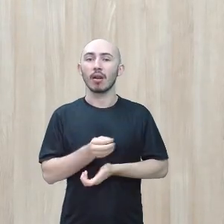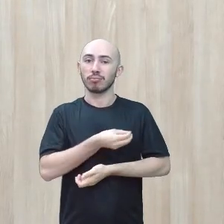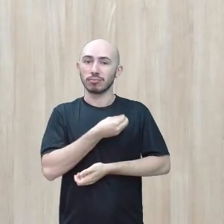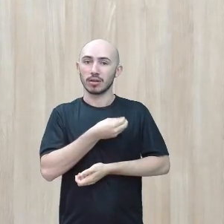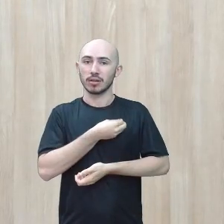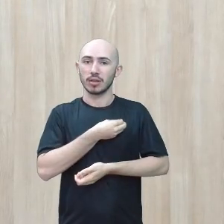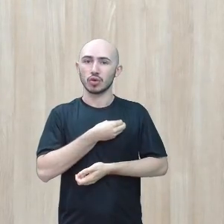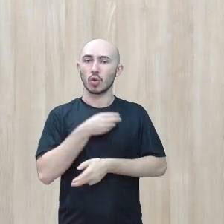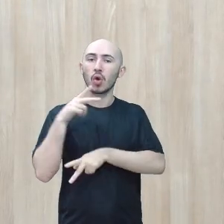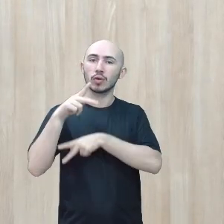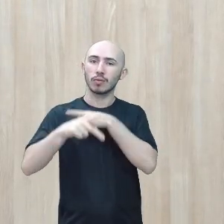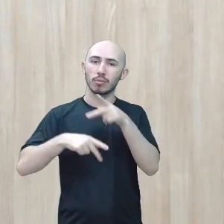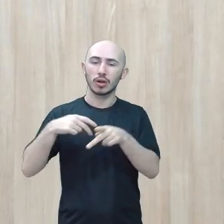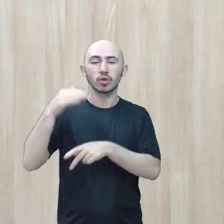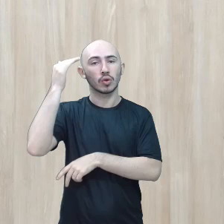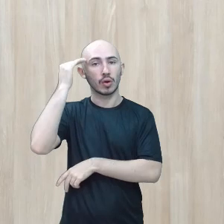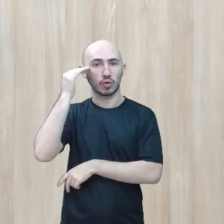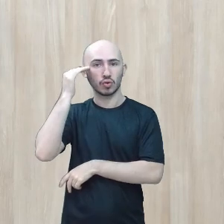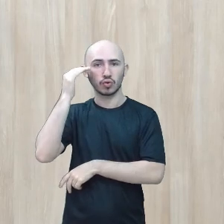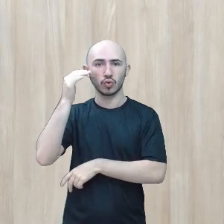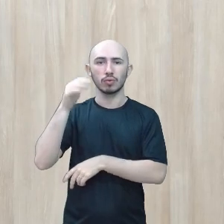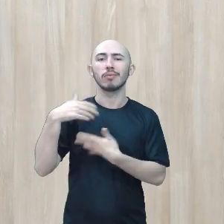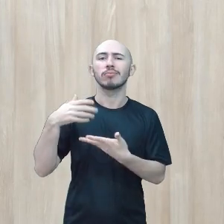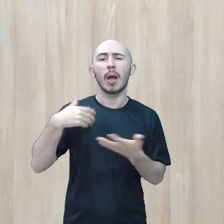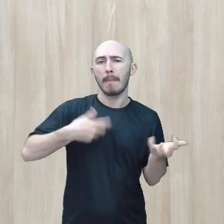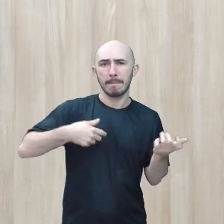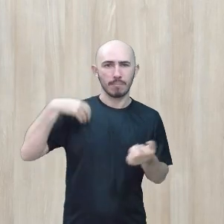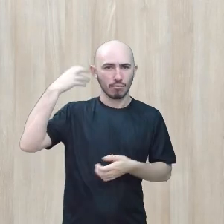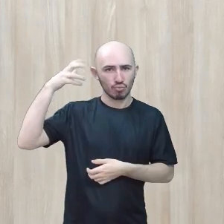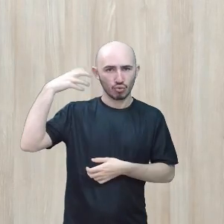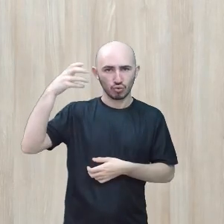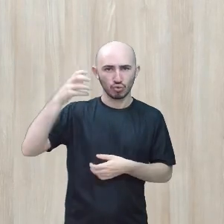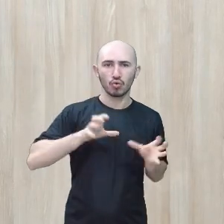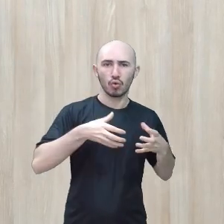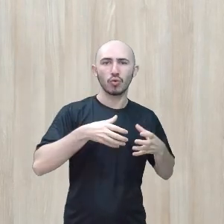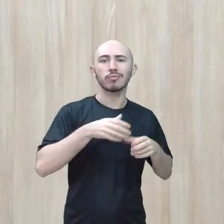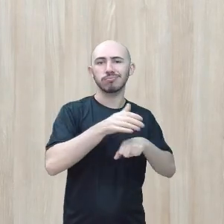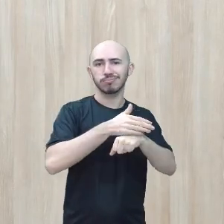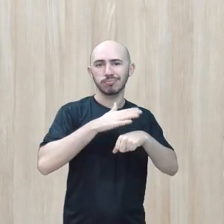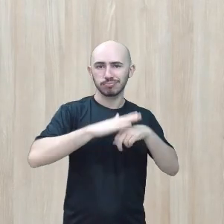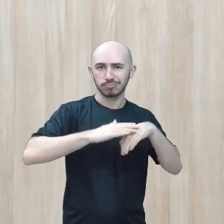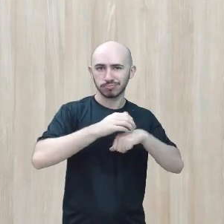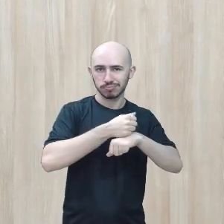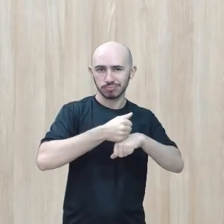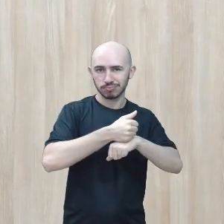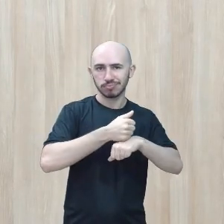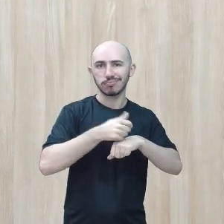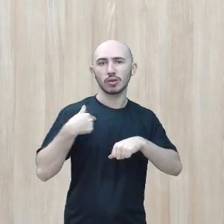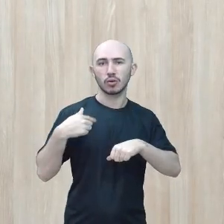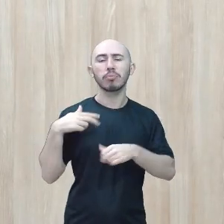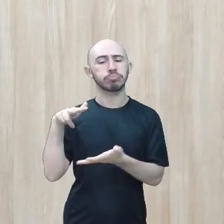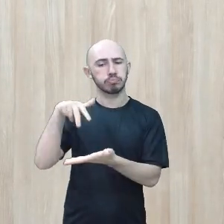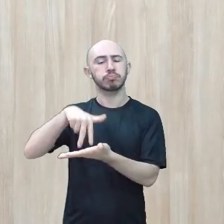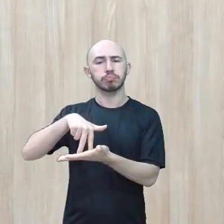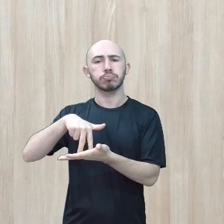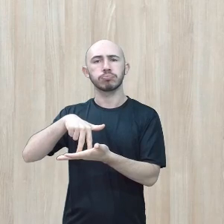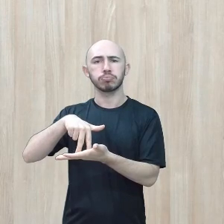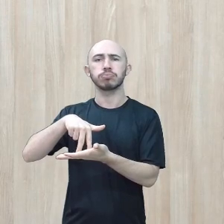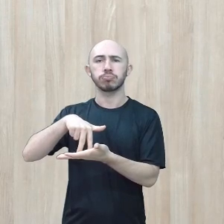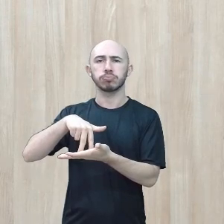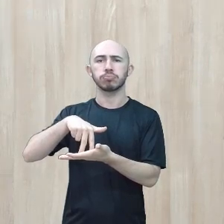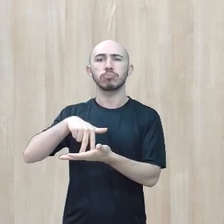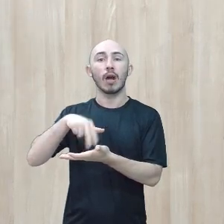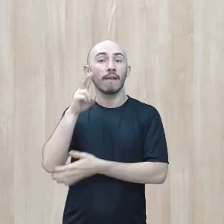público da Coreia do Sul, dos músicos, eles têm um ativismo muito forte também até hoje.